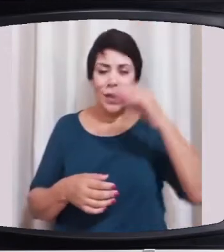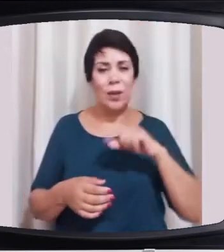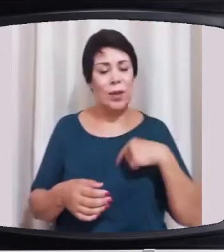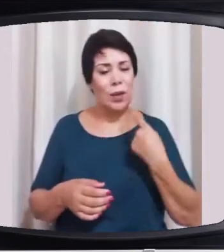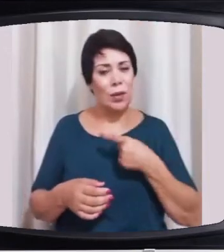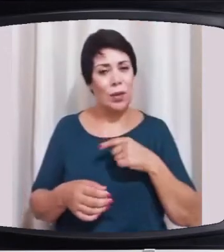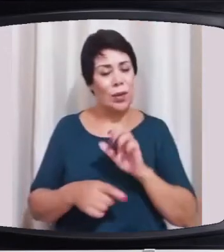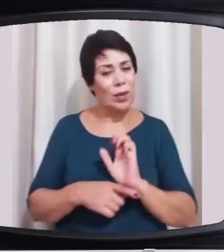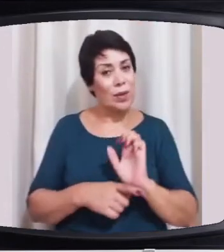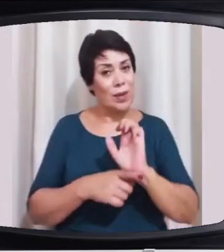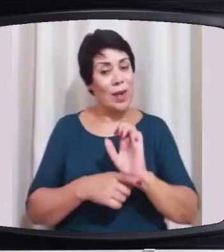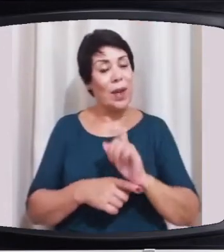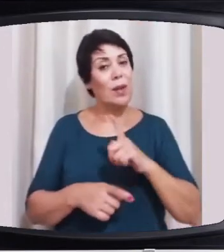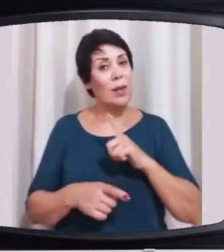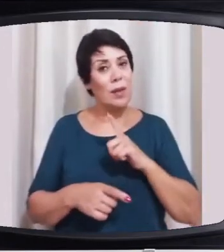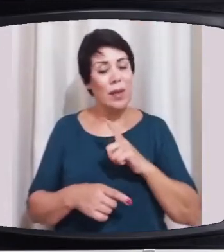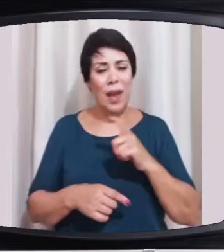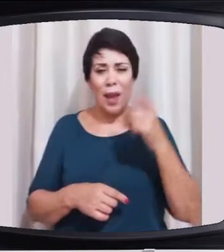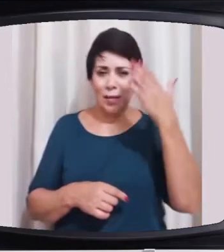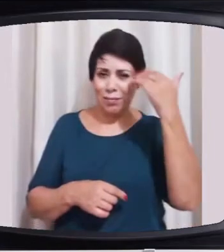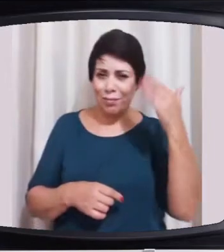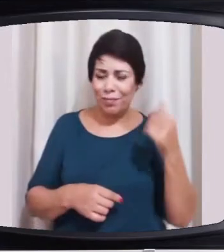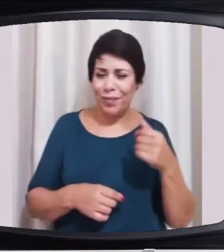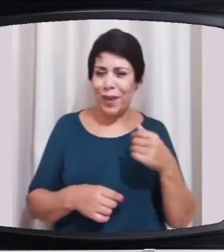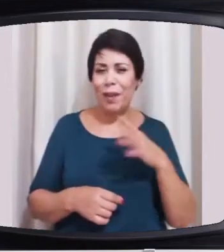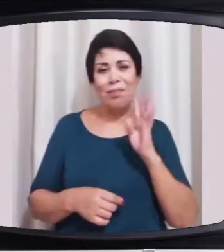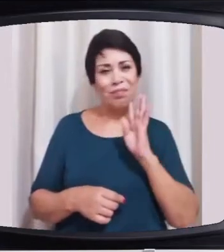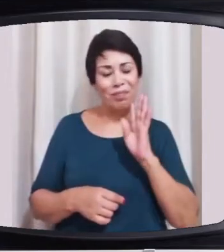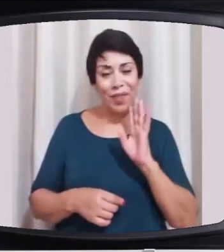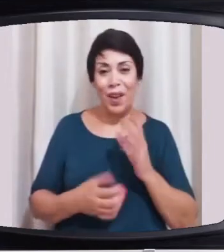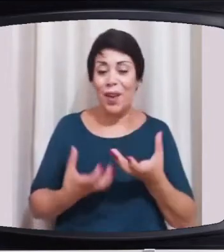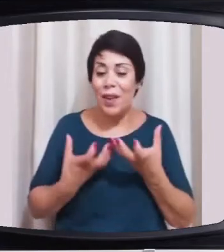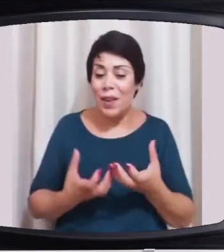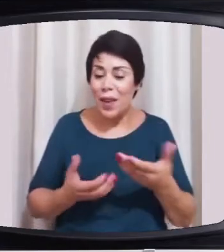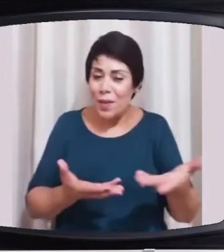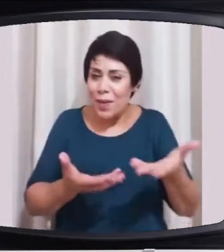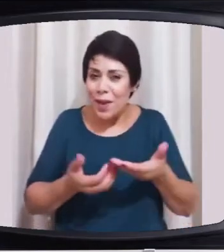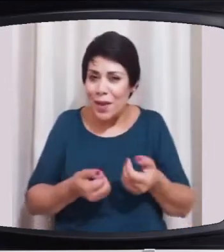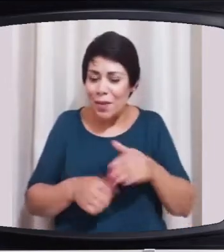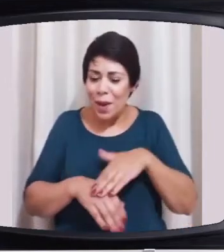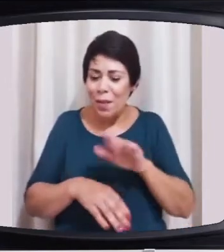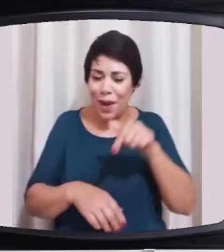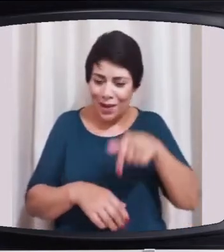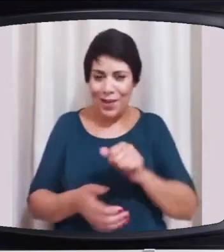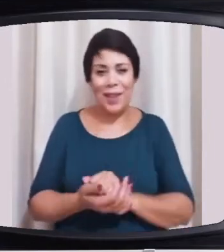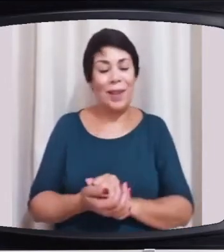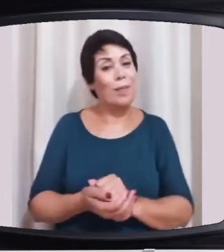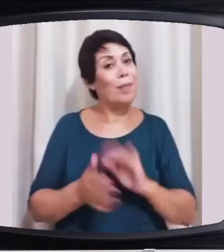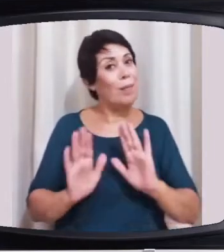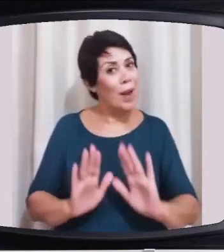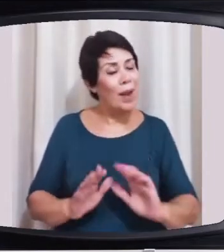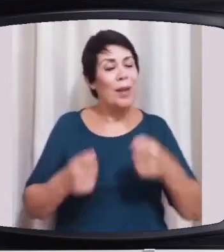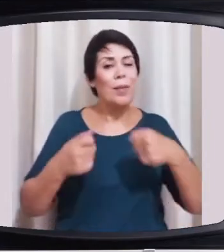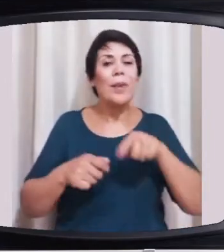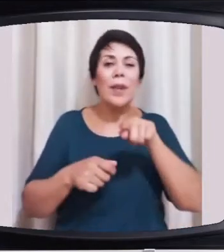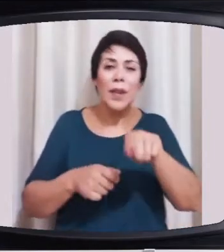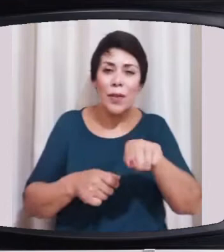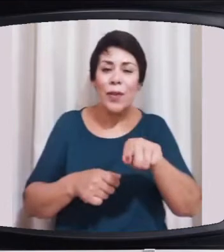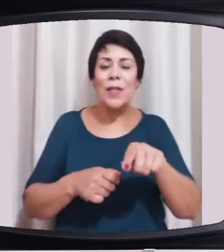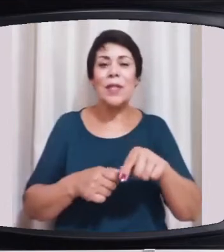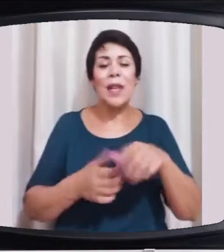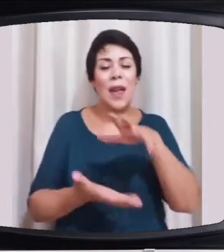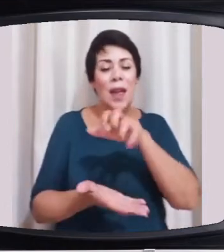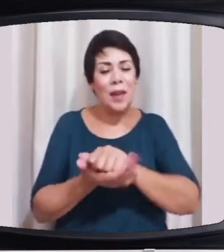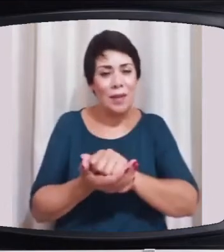afinal, nosso estado tem muito artista bacana e a gente quer recebê-los cada vez mais aqui. Para isso, a gente precisa muito que você